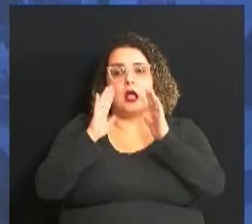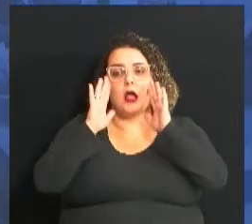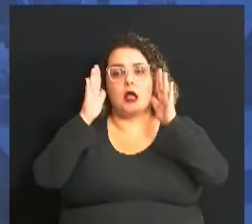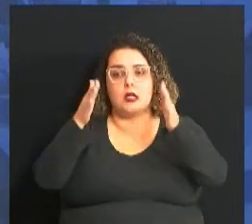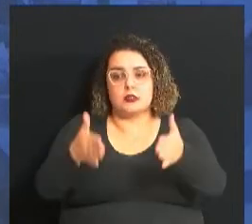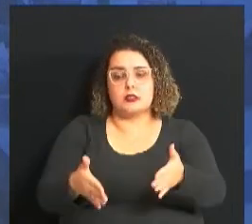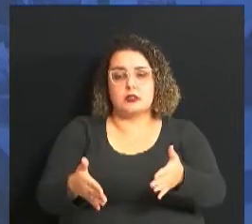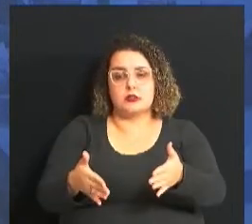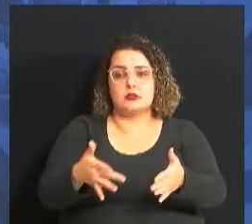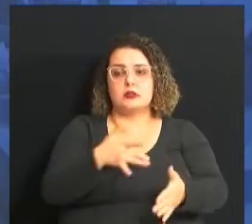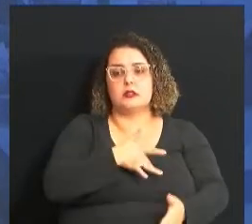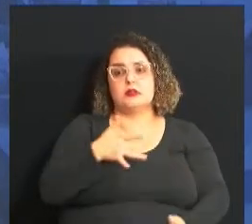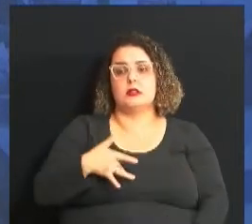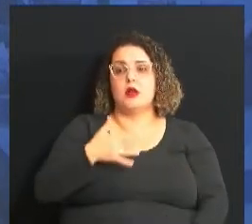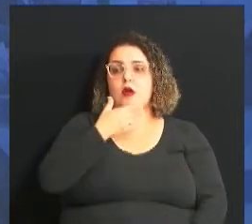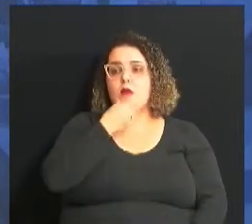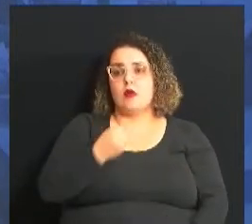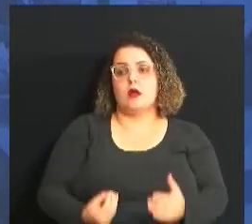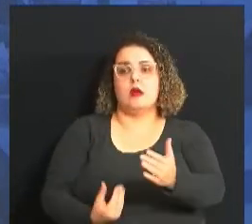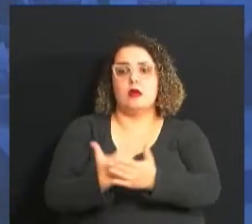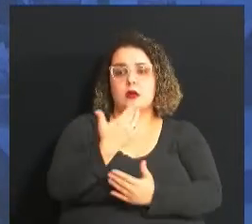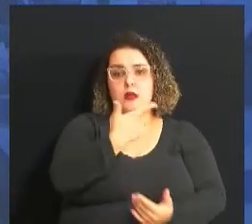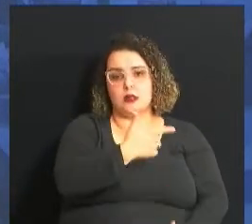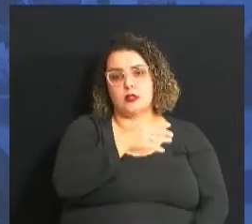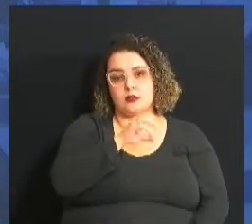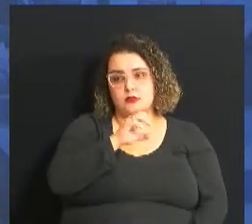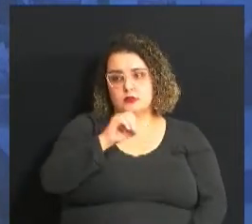Homem, criada em 2008?